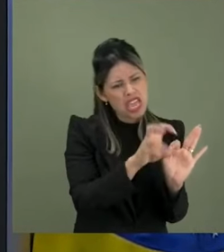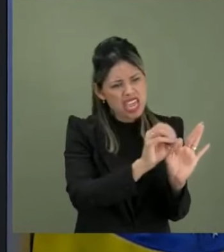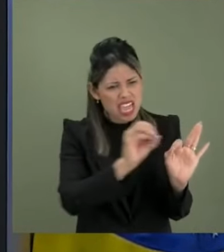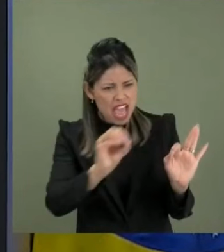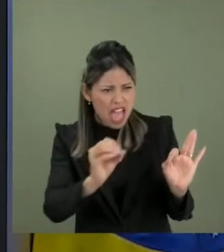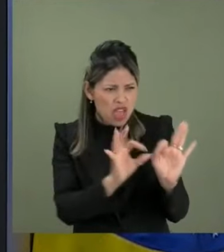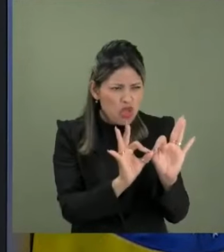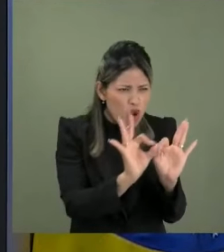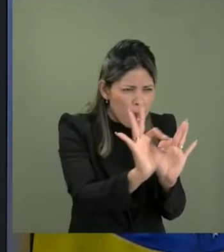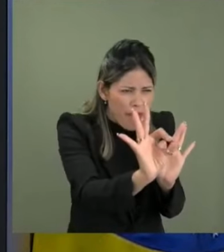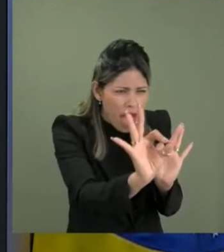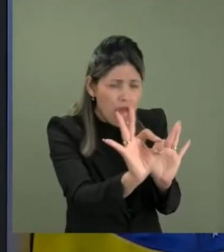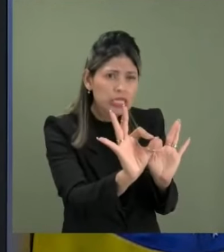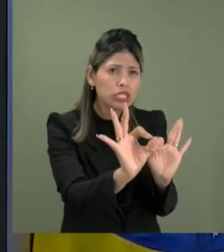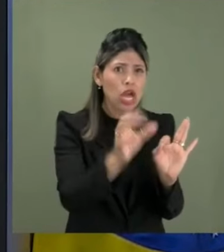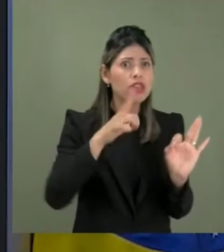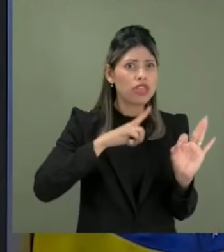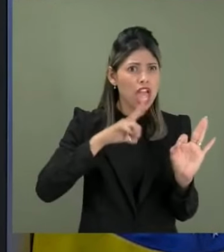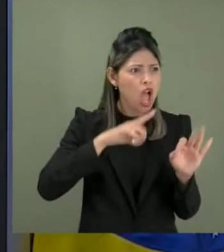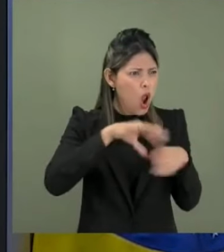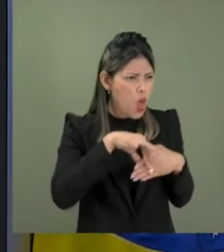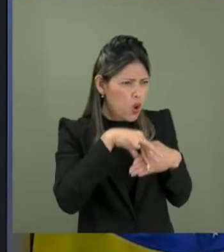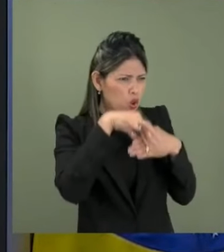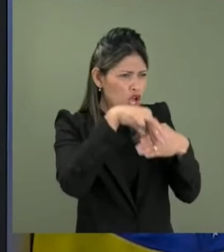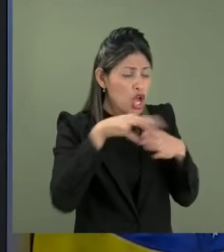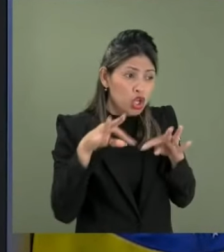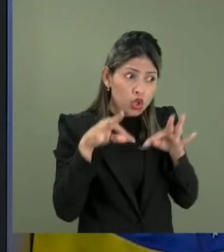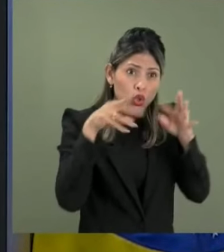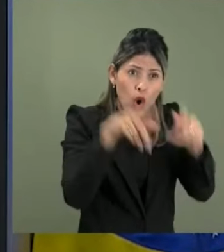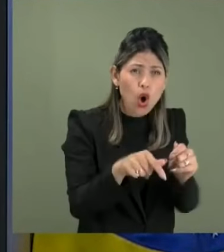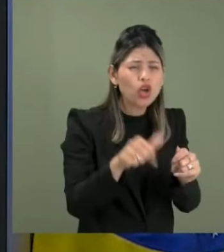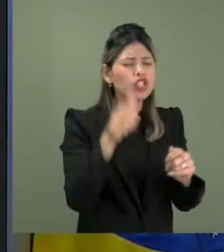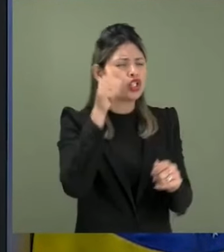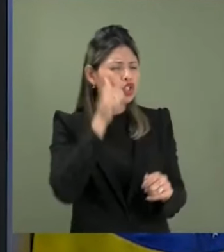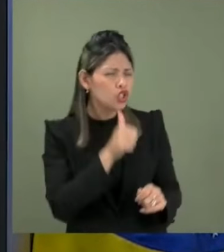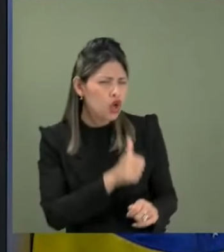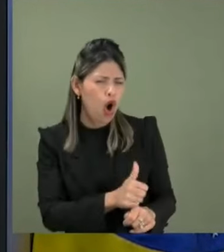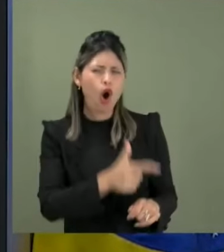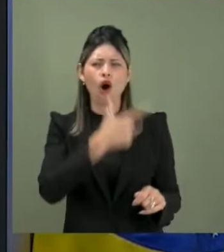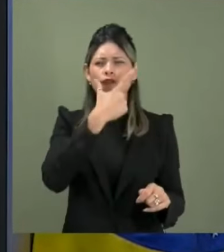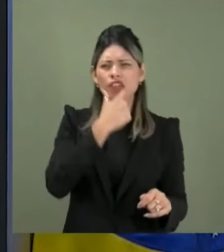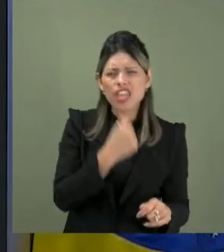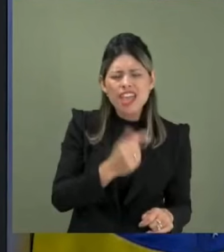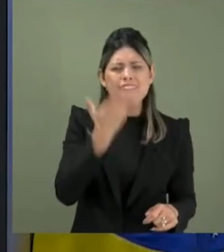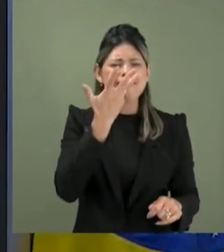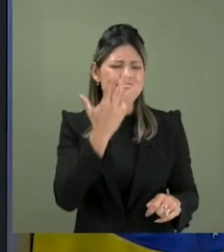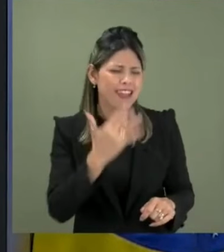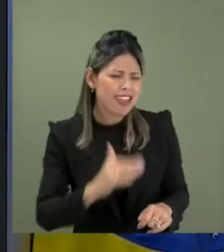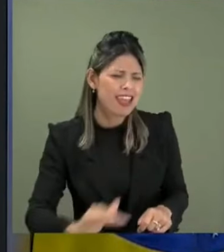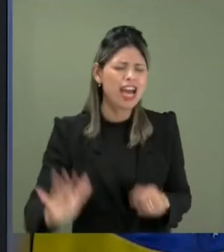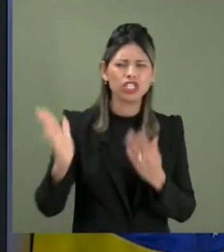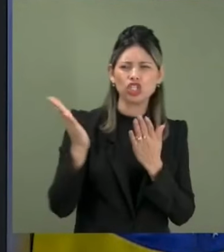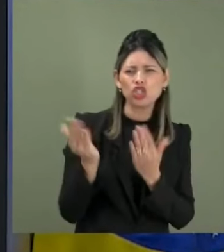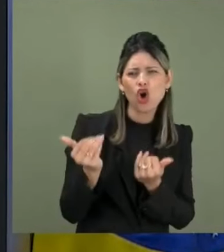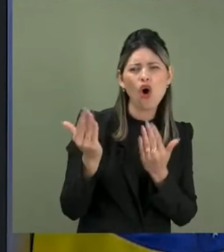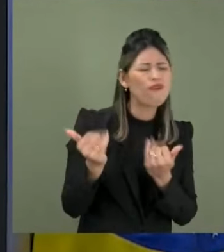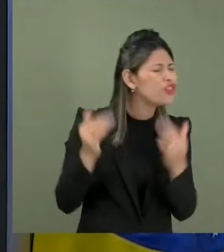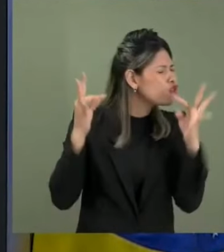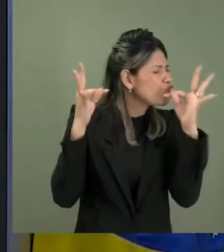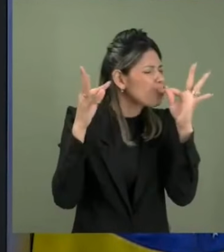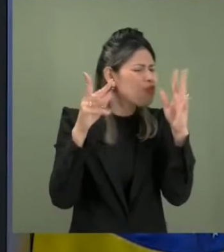estávamos, ser levado para Danúbio, todos eles, velhos, jovens, crianças, senhoras, todo